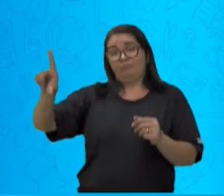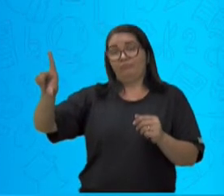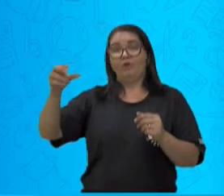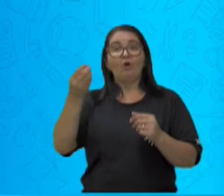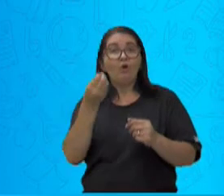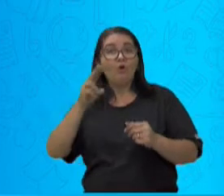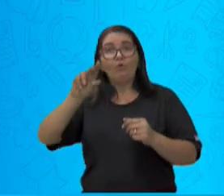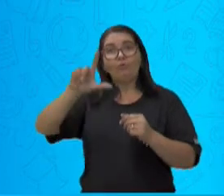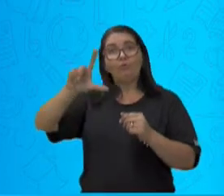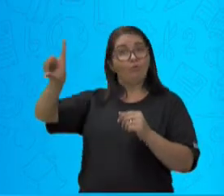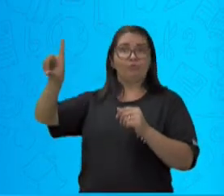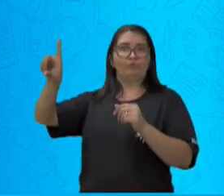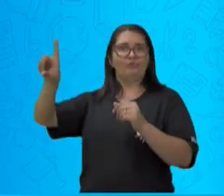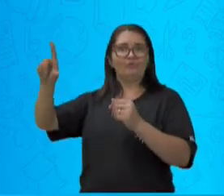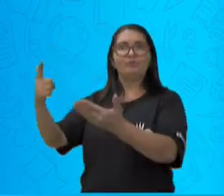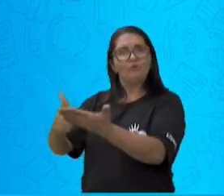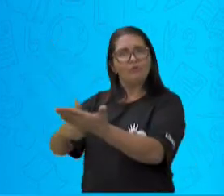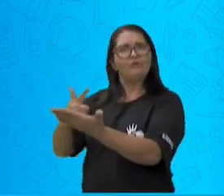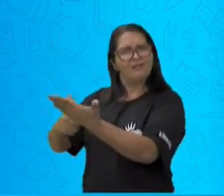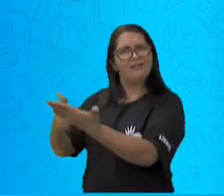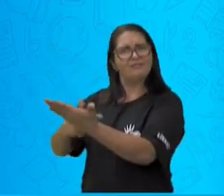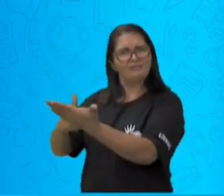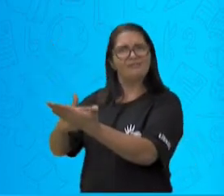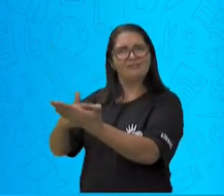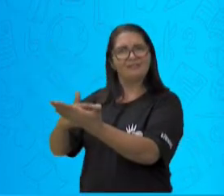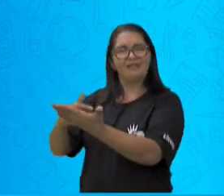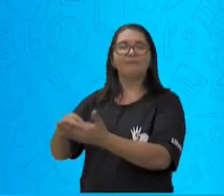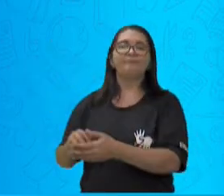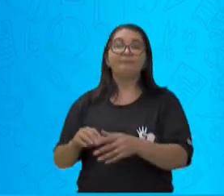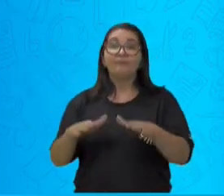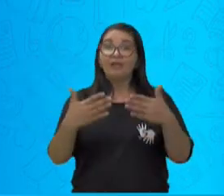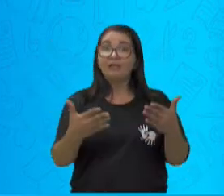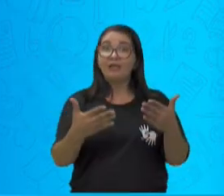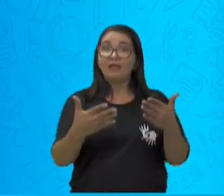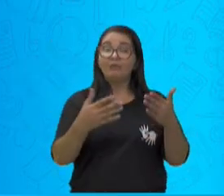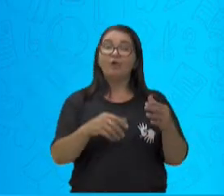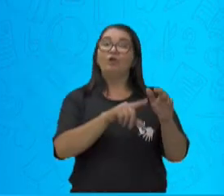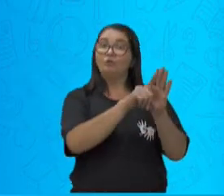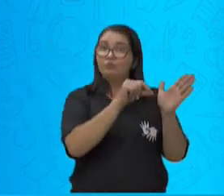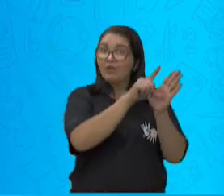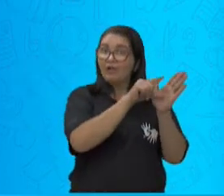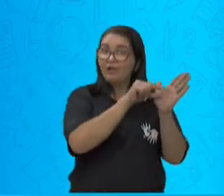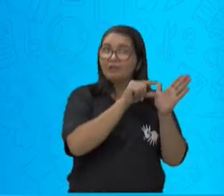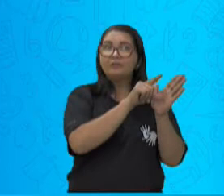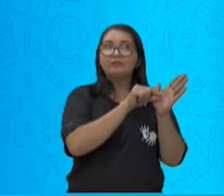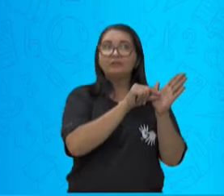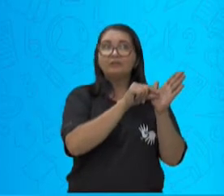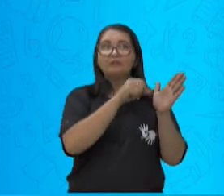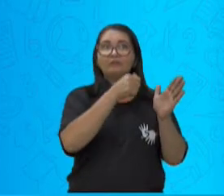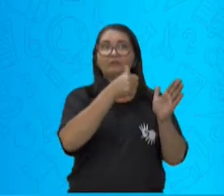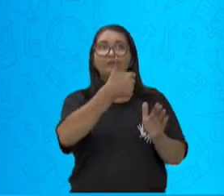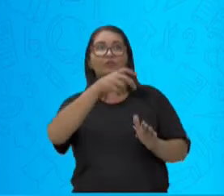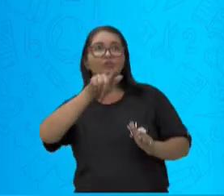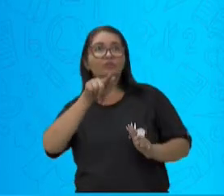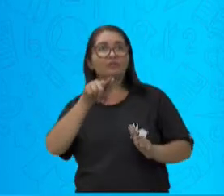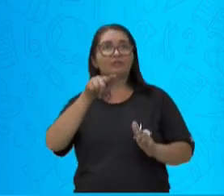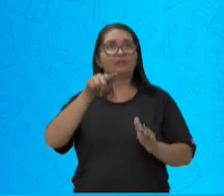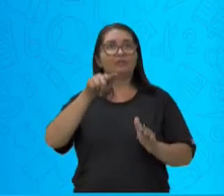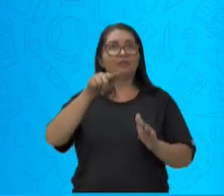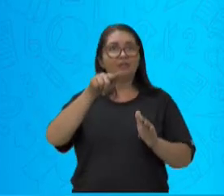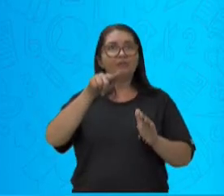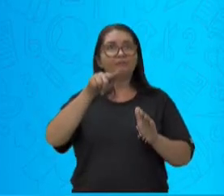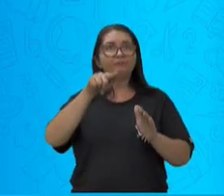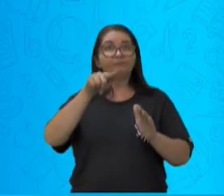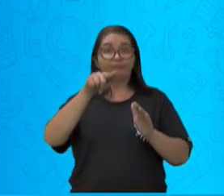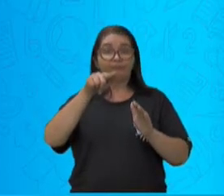Considerações finais. Artigo 17. As participações no 13º concurso de produção